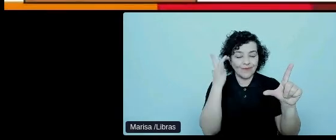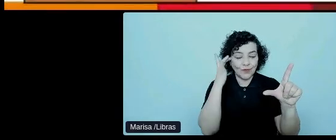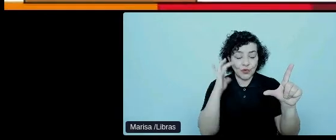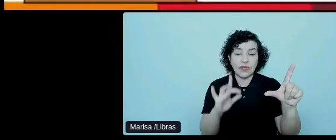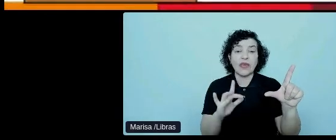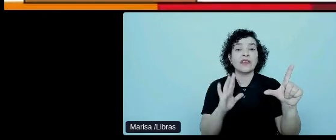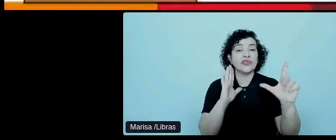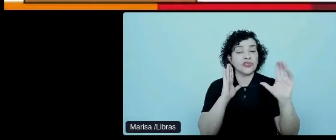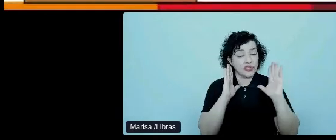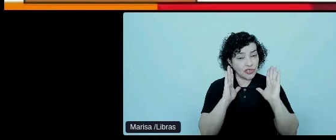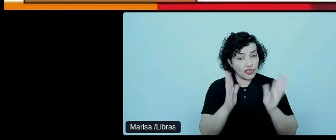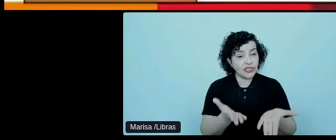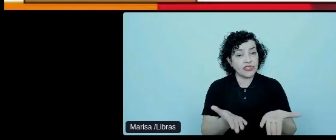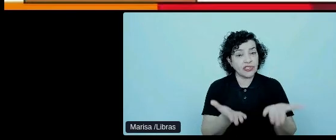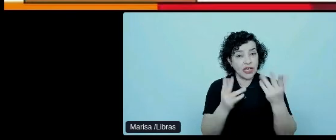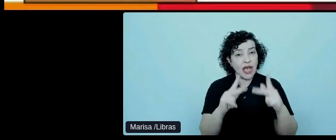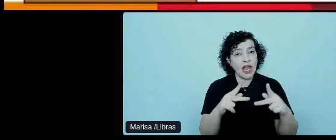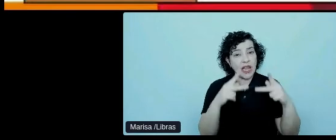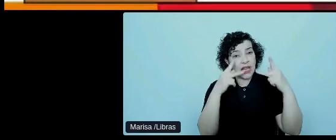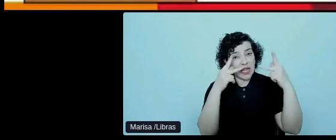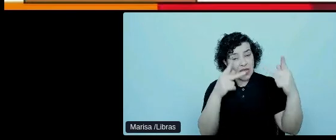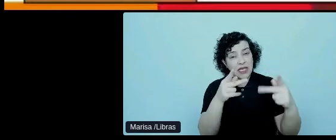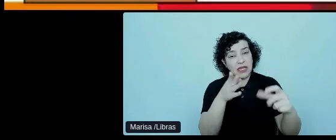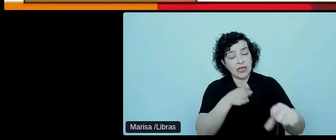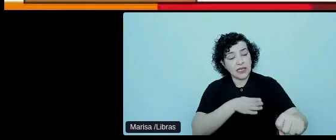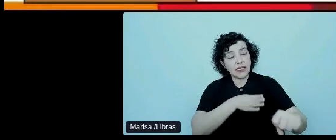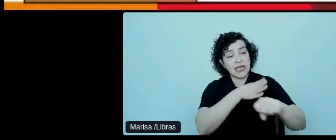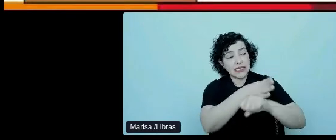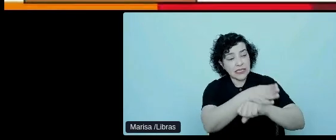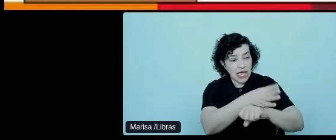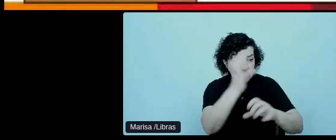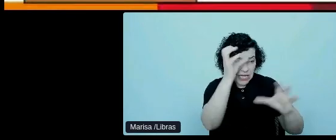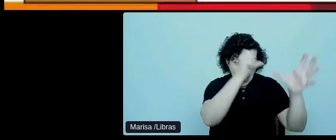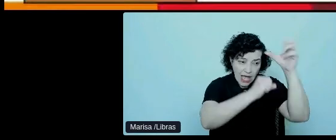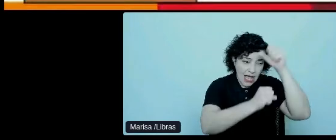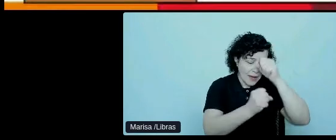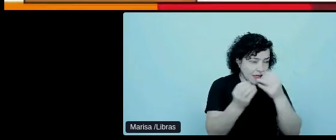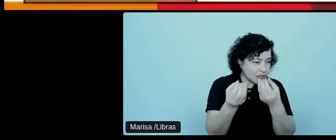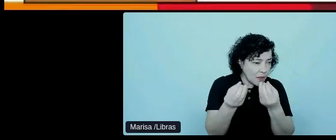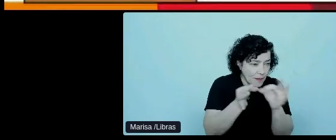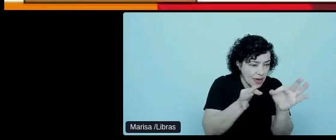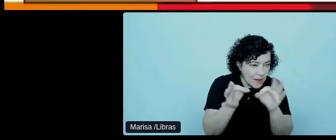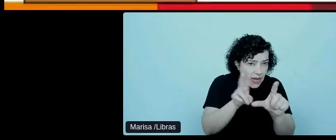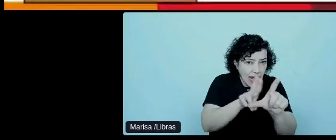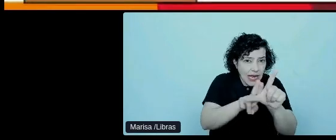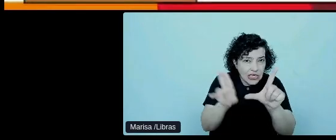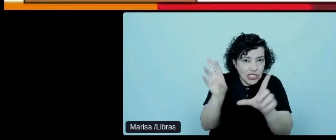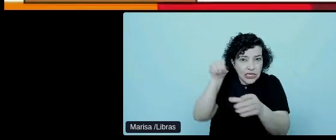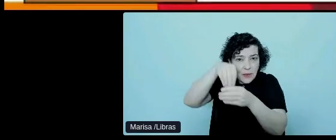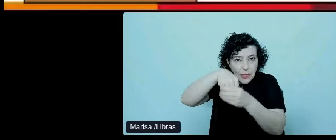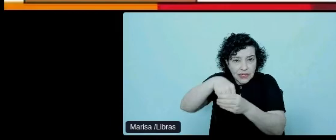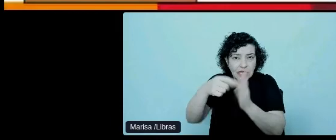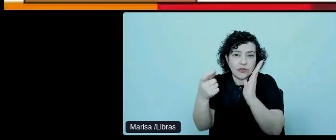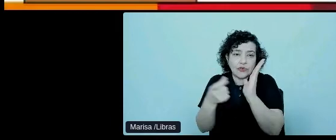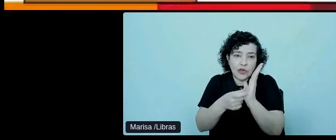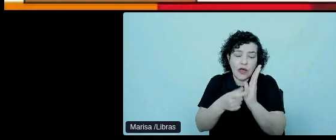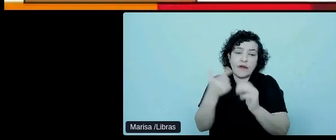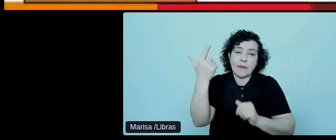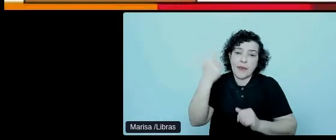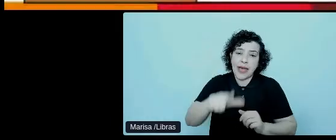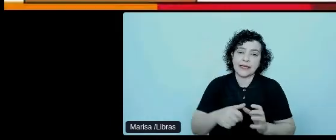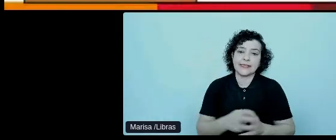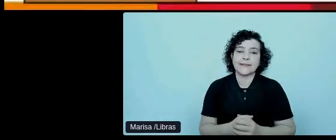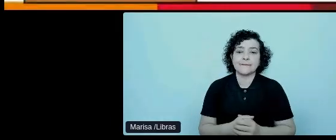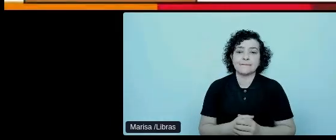um link para eu aprender sobre legendas, como fazer legendas, e assim por diante. Ela